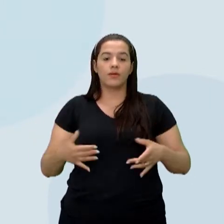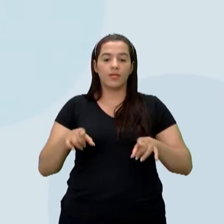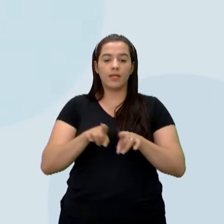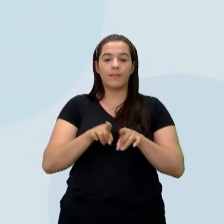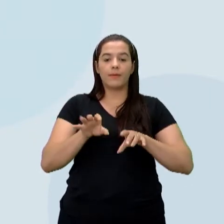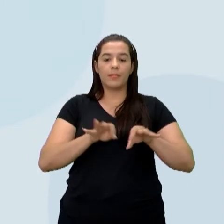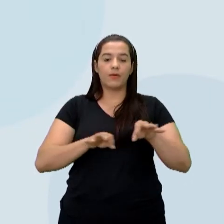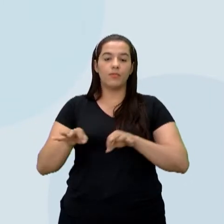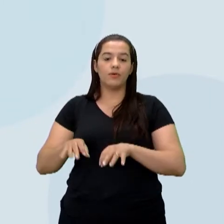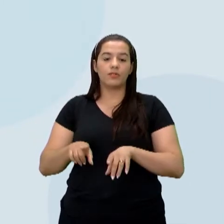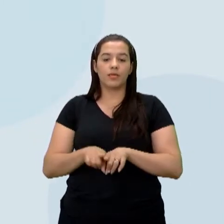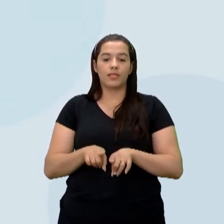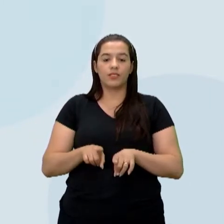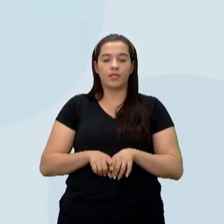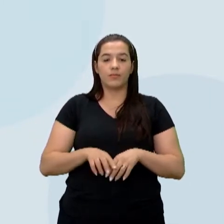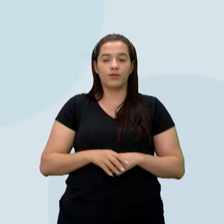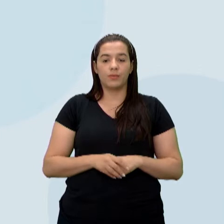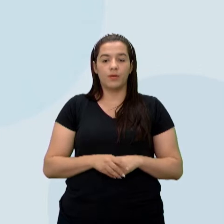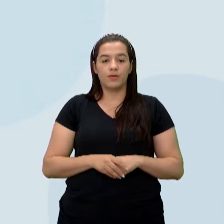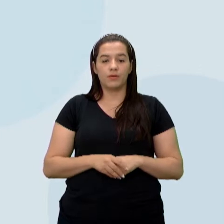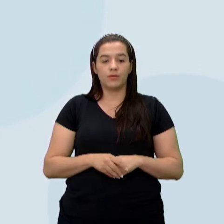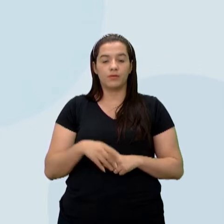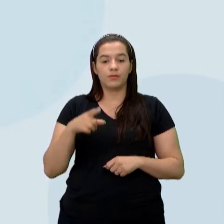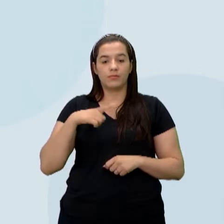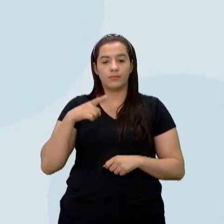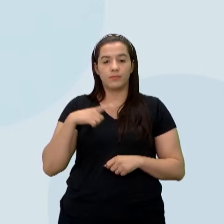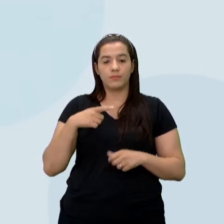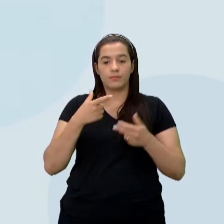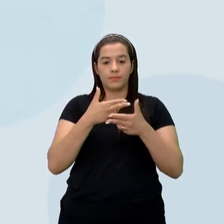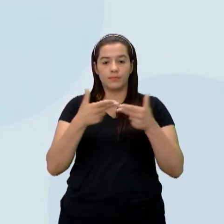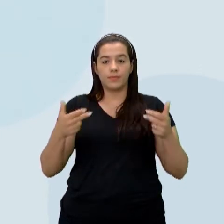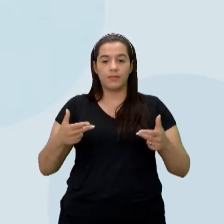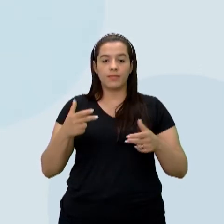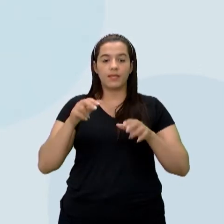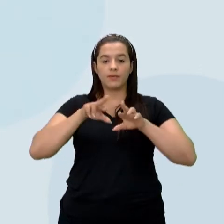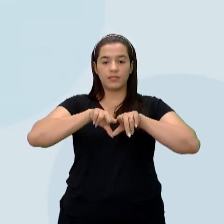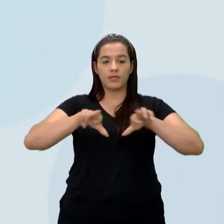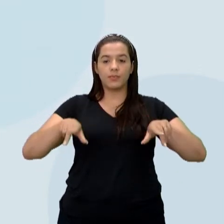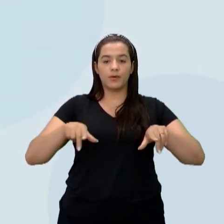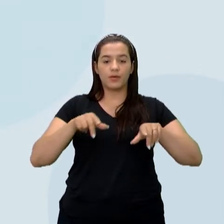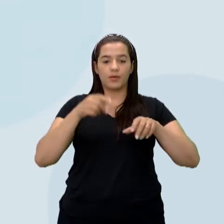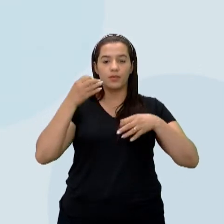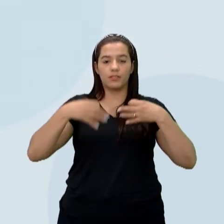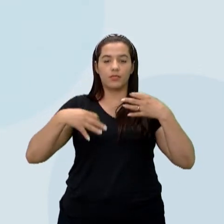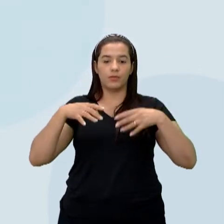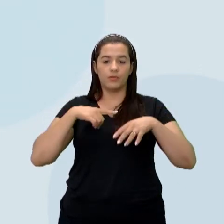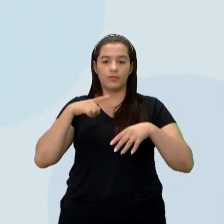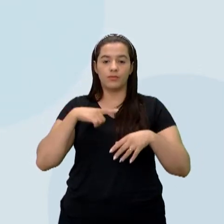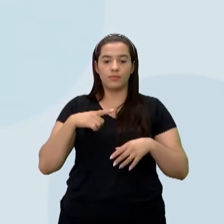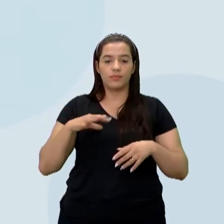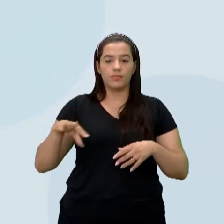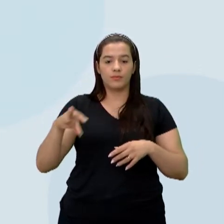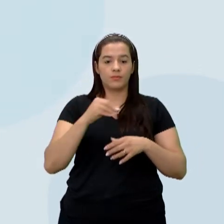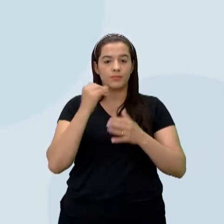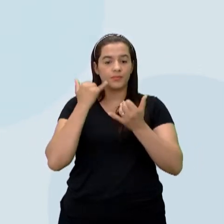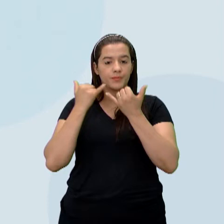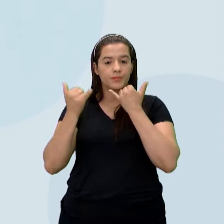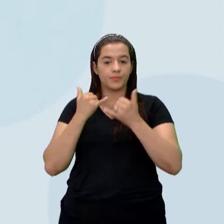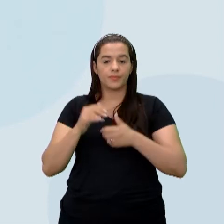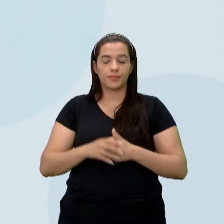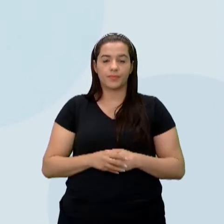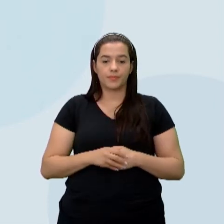espera do novo Enem? Quais são os benefícios para os estudantes, né? Então, o que ele quer com isso?